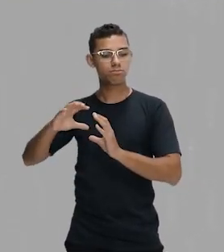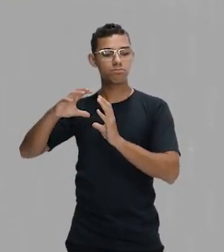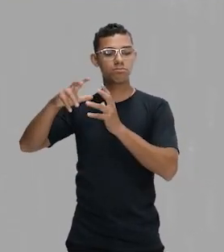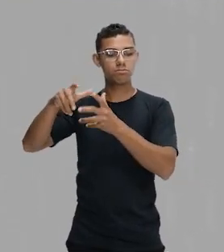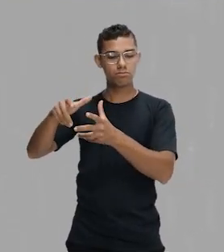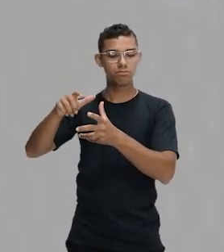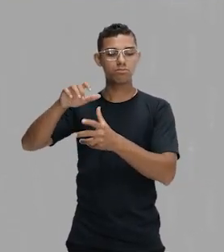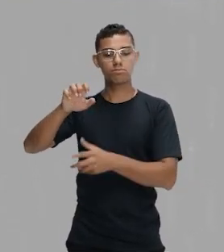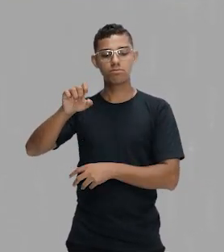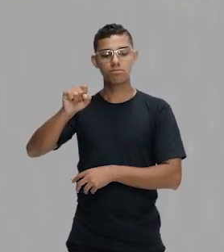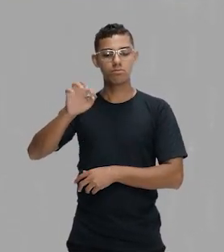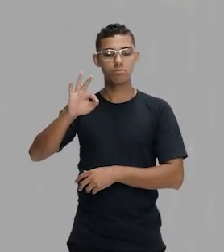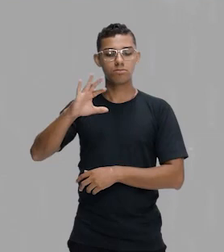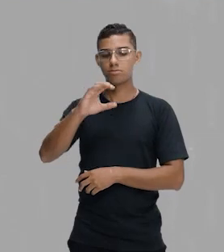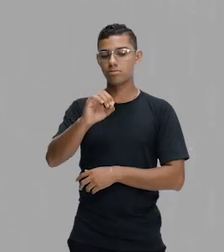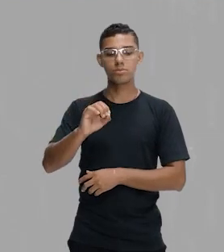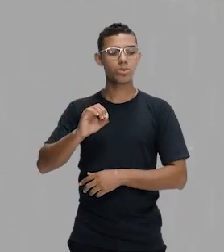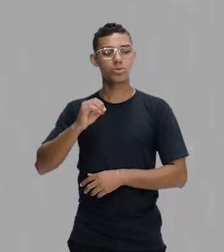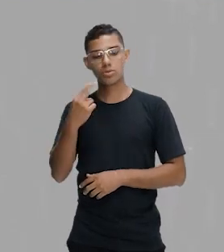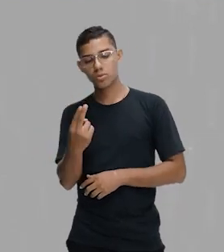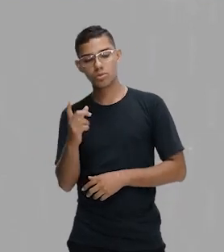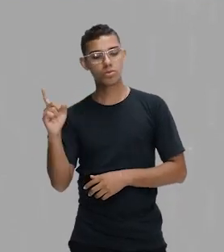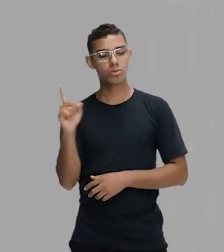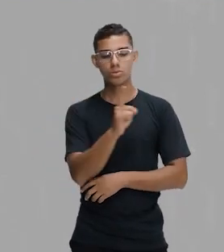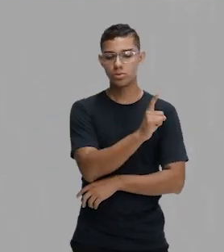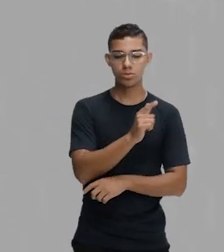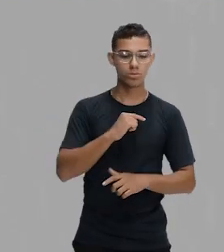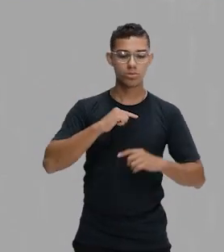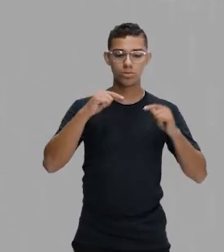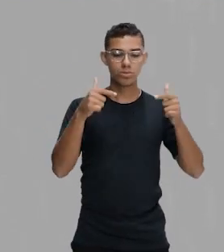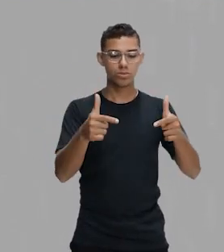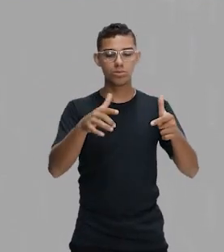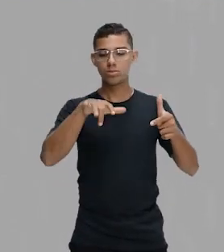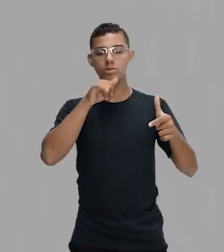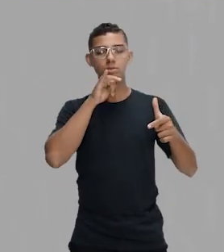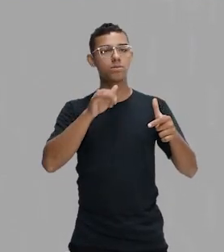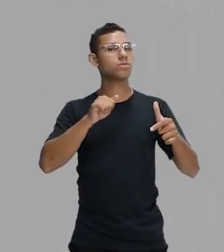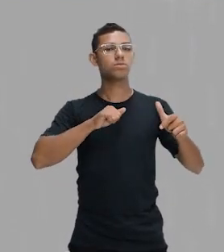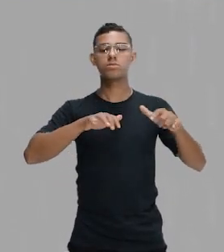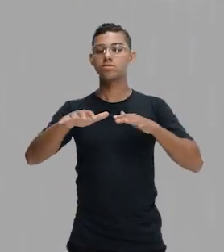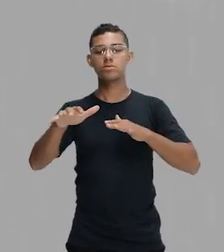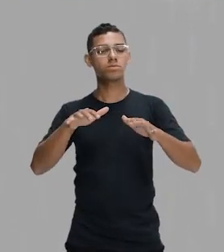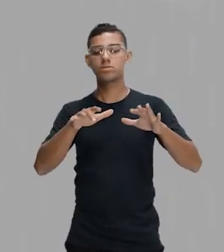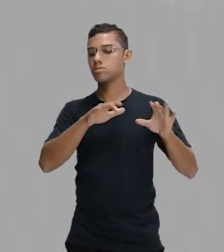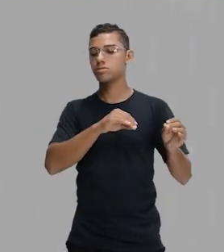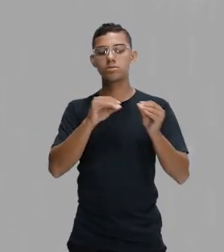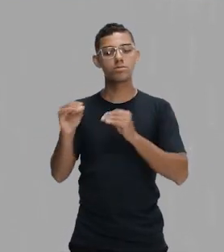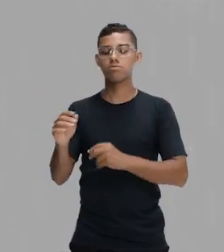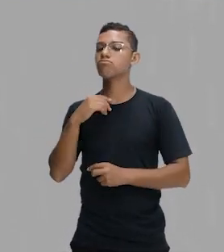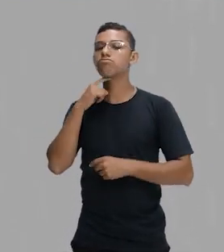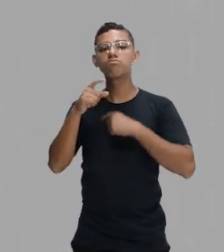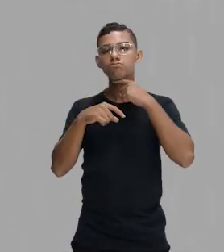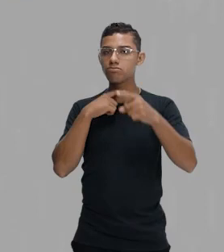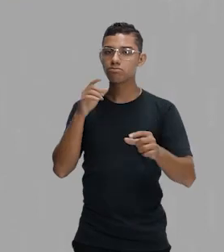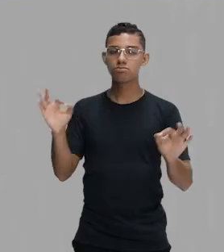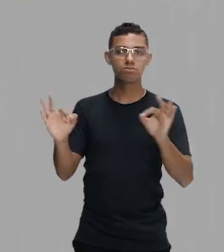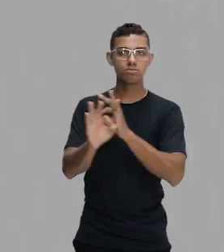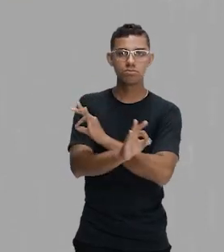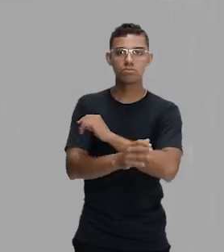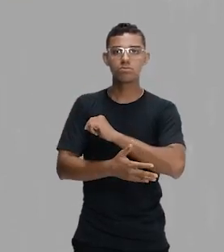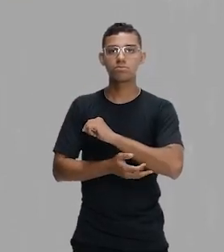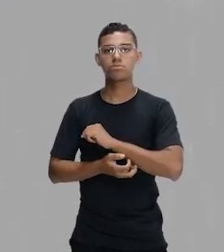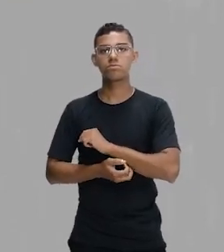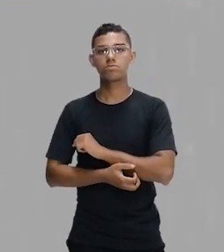terá centro e não poderá se mover, ok? Então ele acreditava o seguinte, que